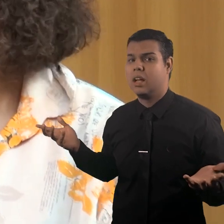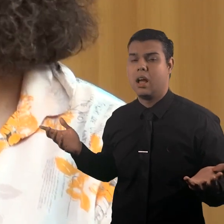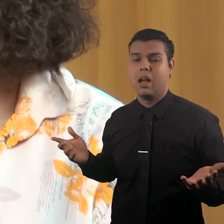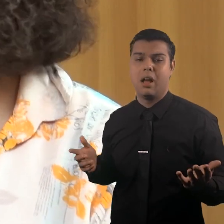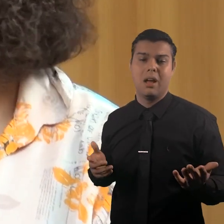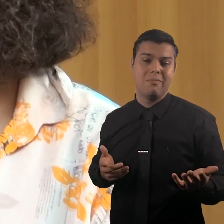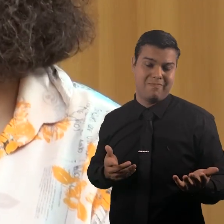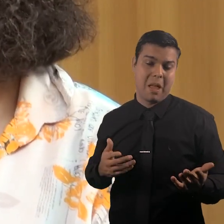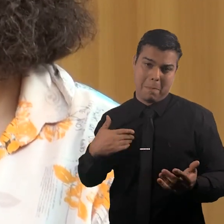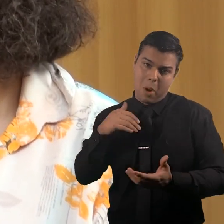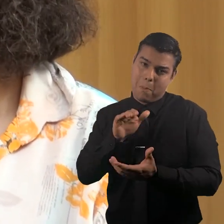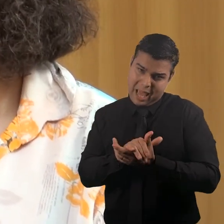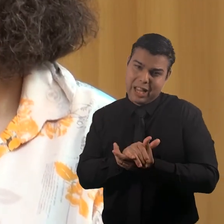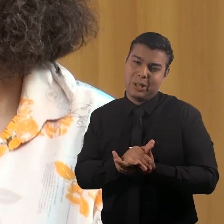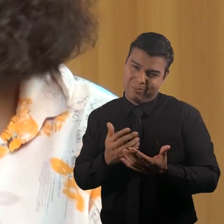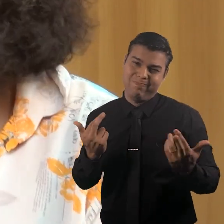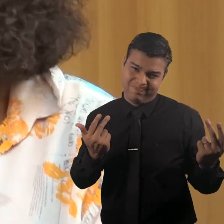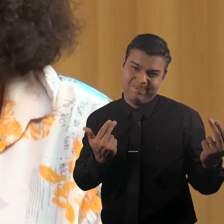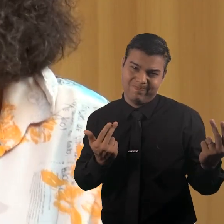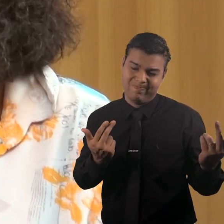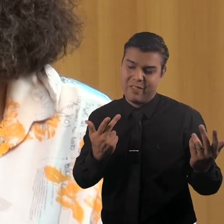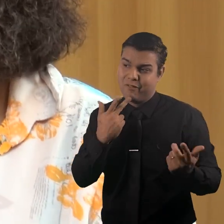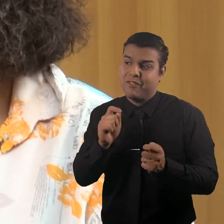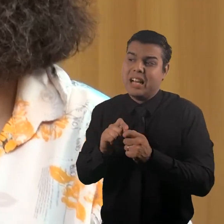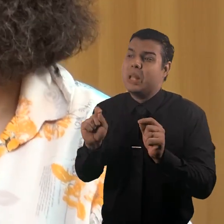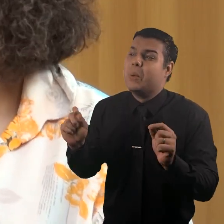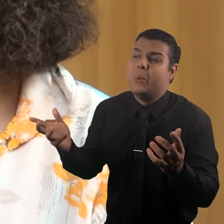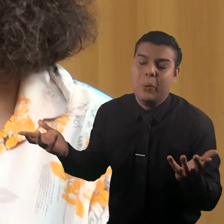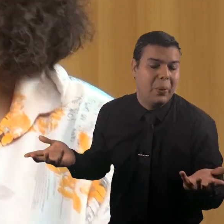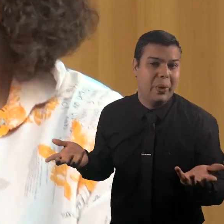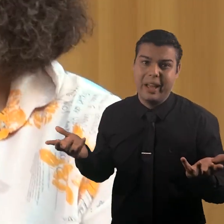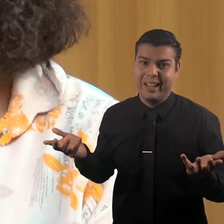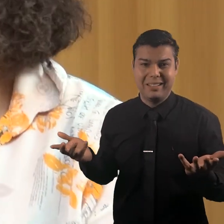Tudo bem, vamos ter controle. E está tudo certo.